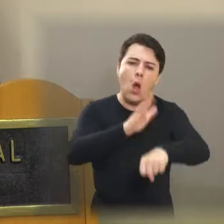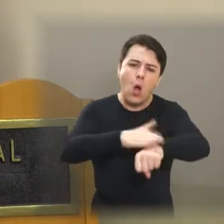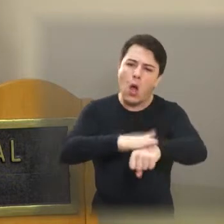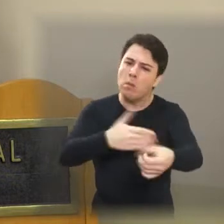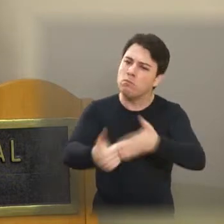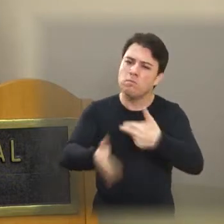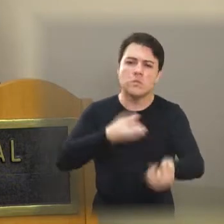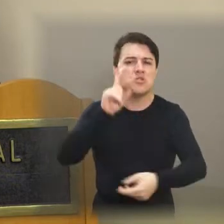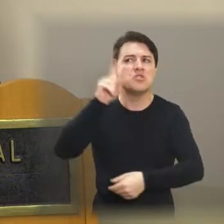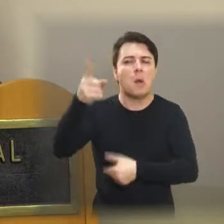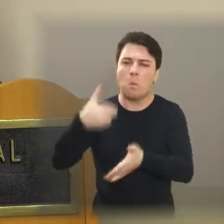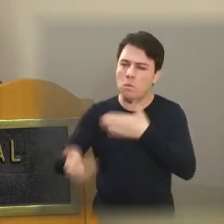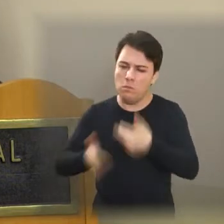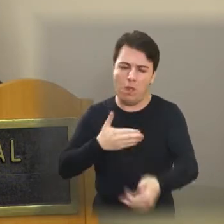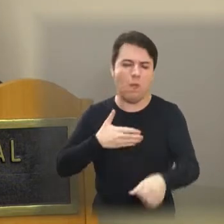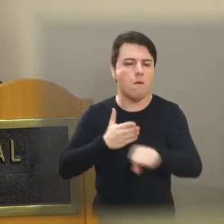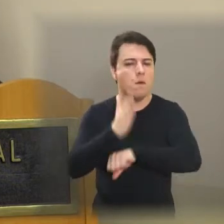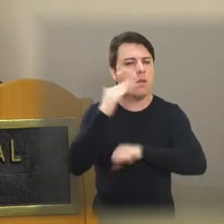tem dia para trabalhar.